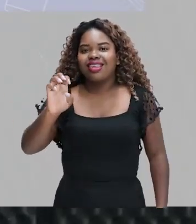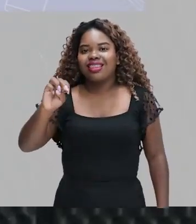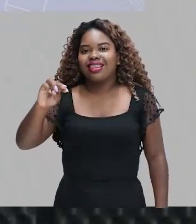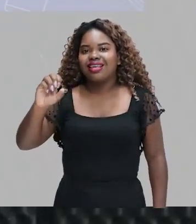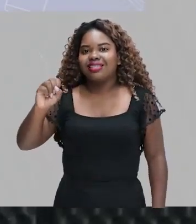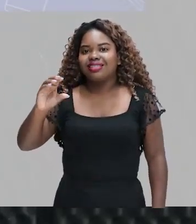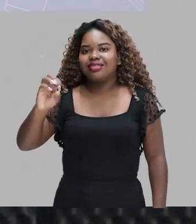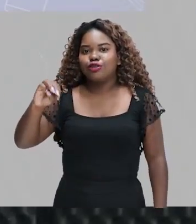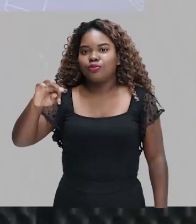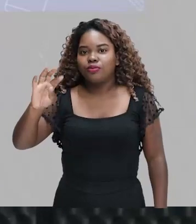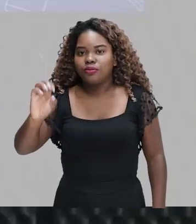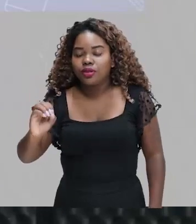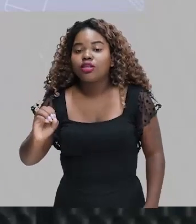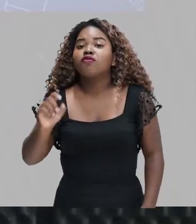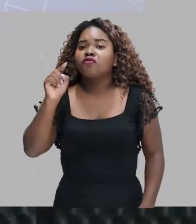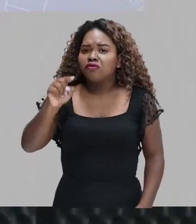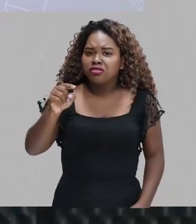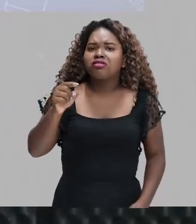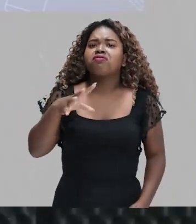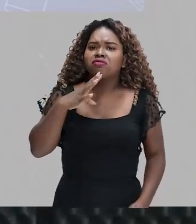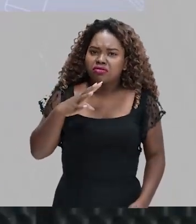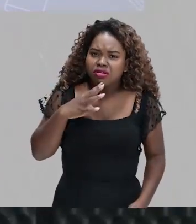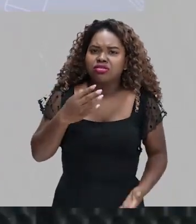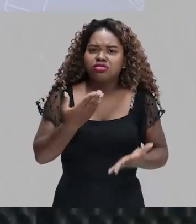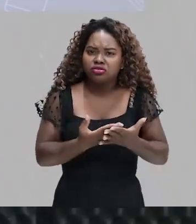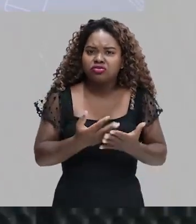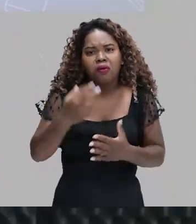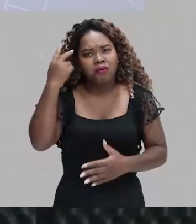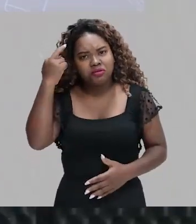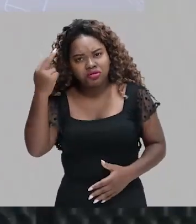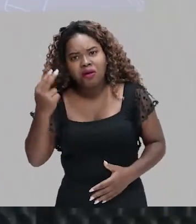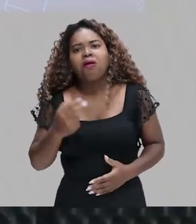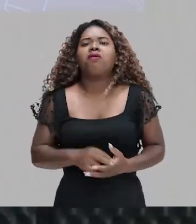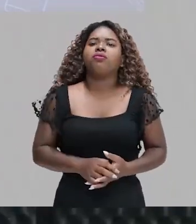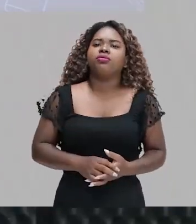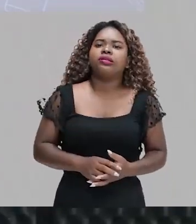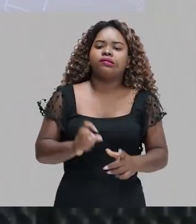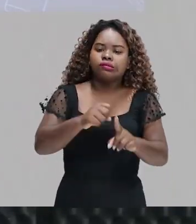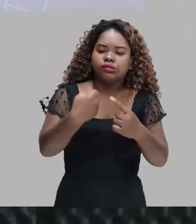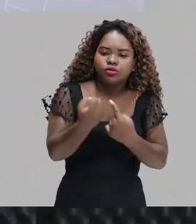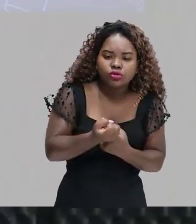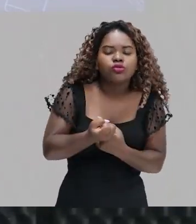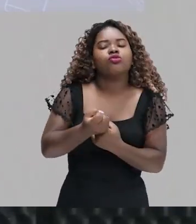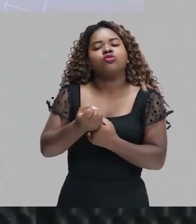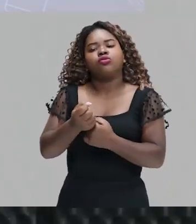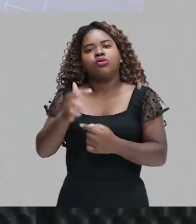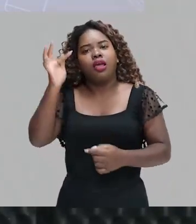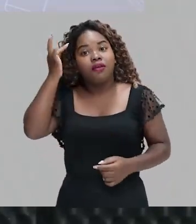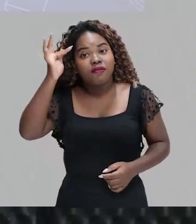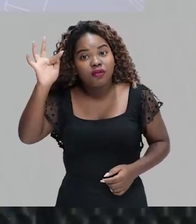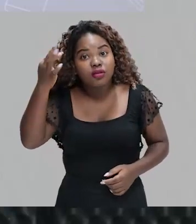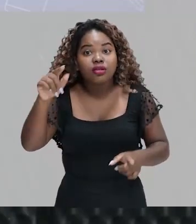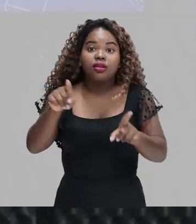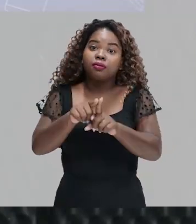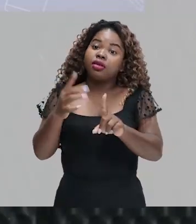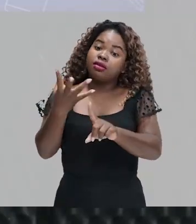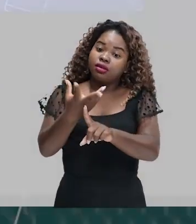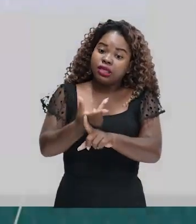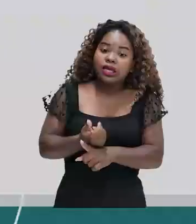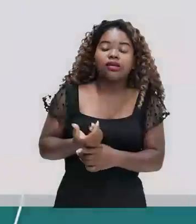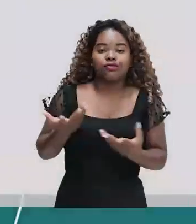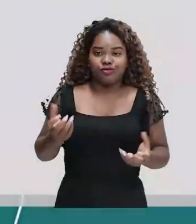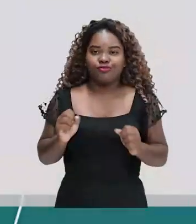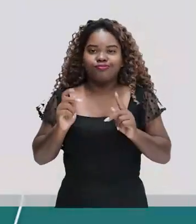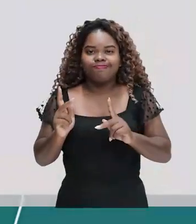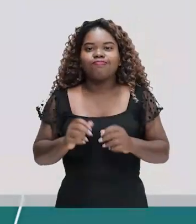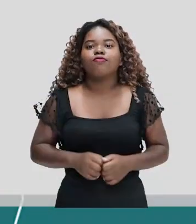estudou na história, já estudou em sociologia, em filosofia e em arte. Então não dá para você fugir disso porque a gente está interligado. Para a